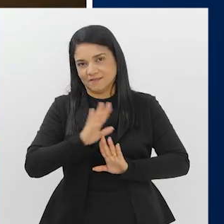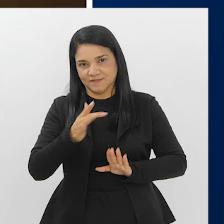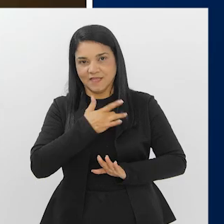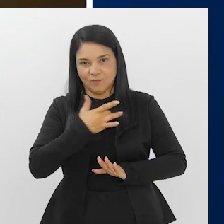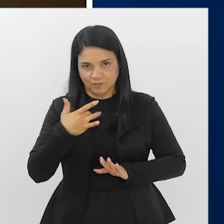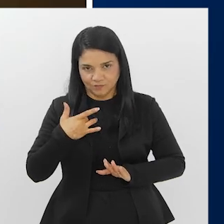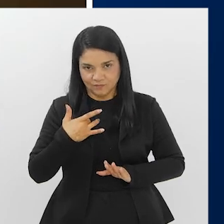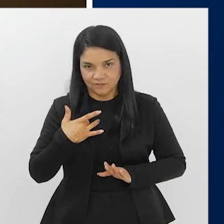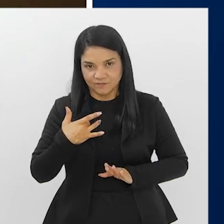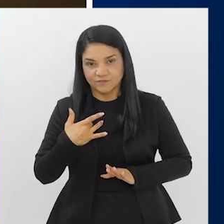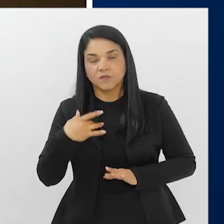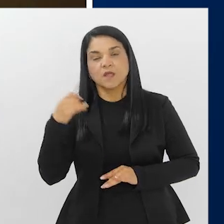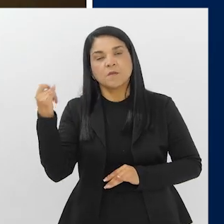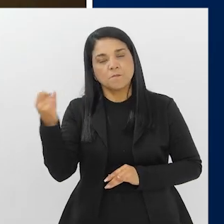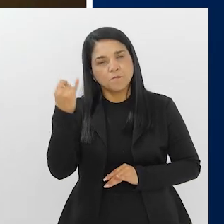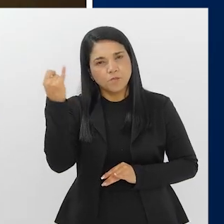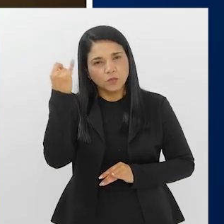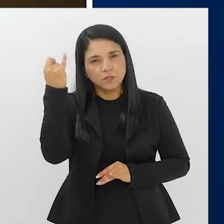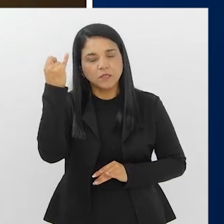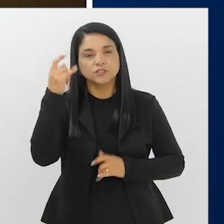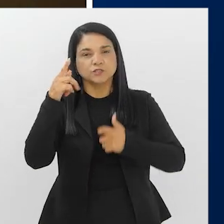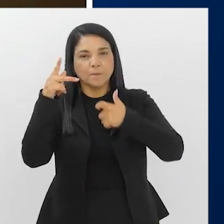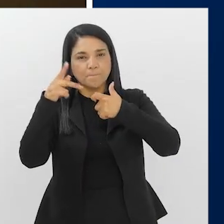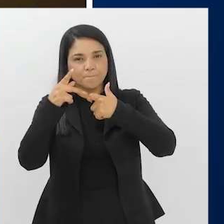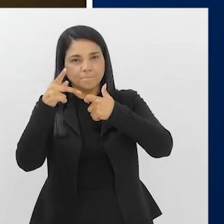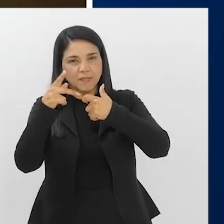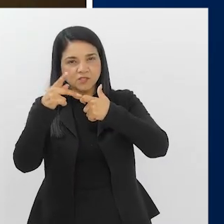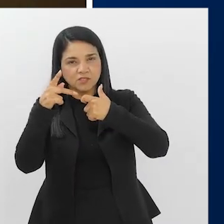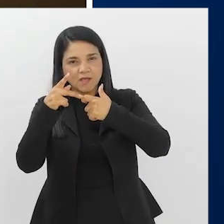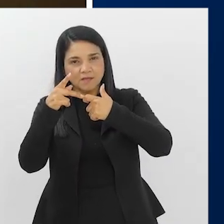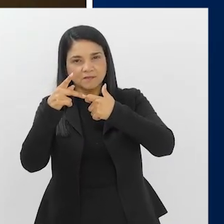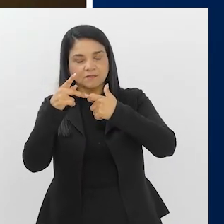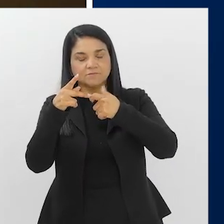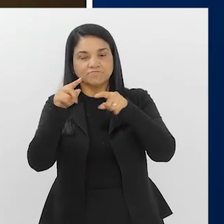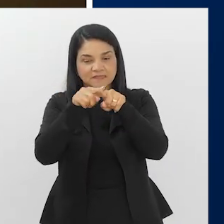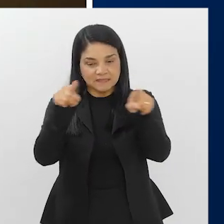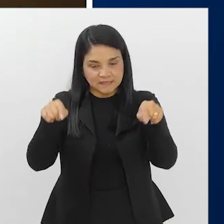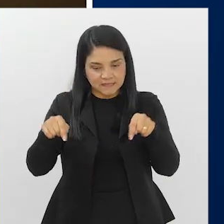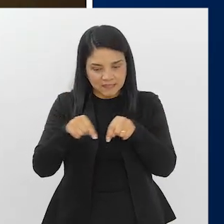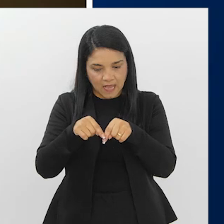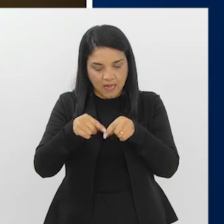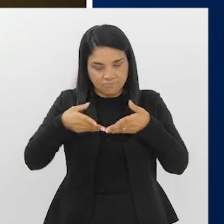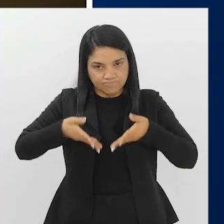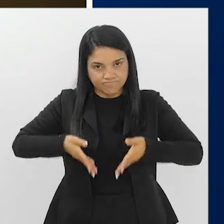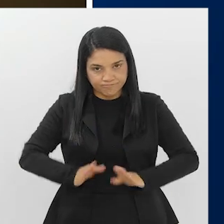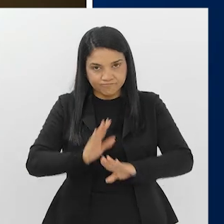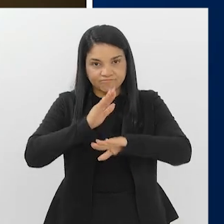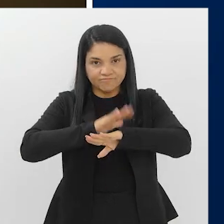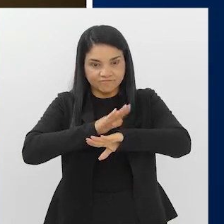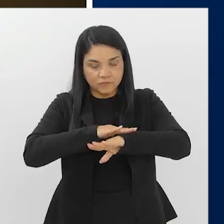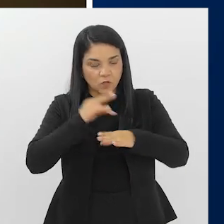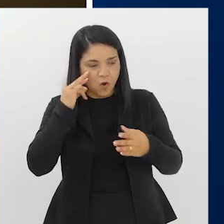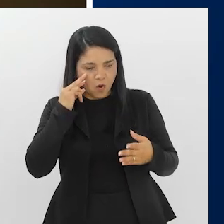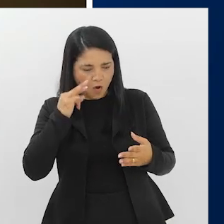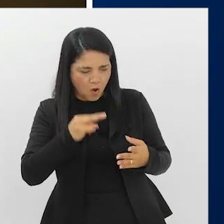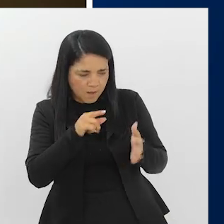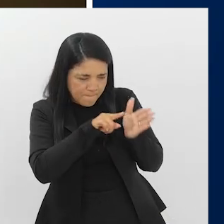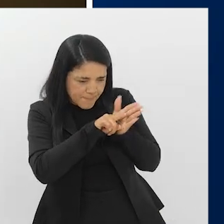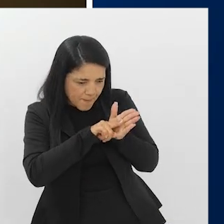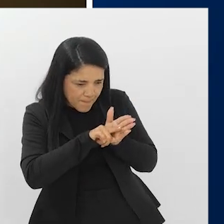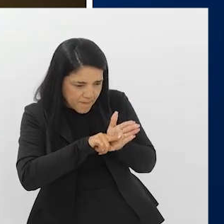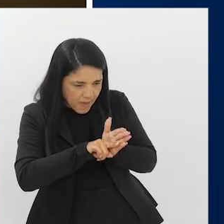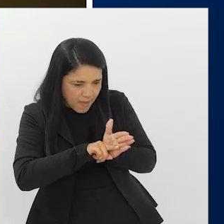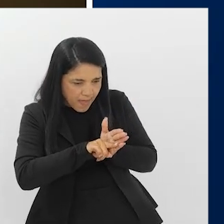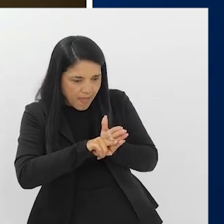nascem bem. Então é muito importante que tenha um pediatra ali na sala de parto que olhe para o bebê na hora que o